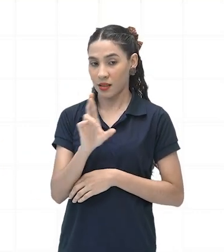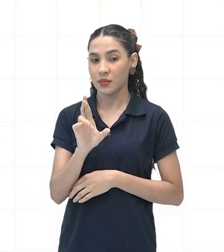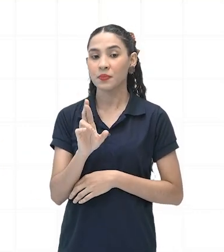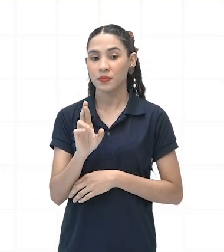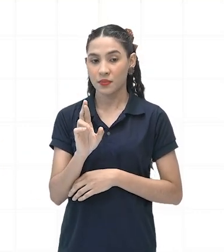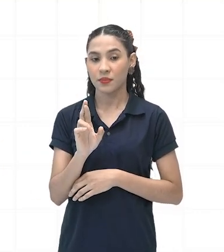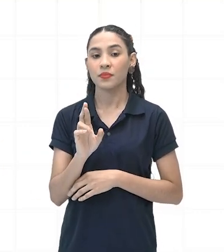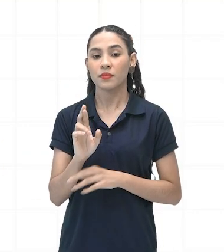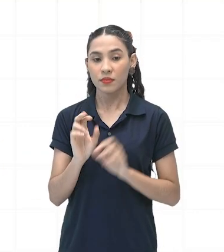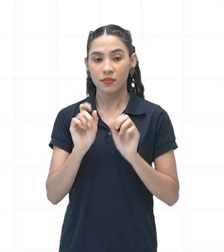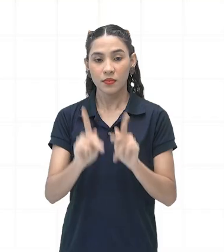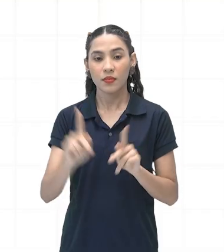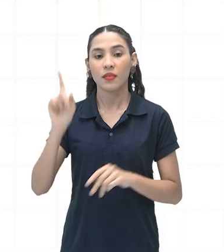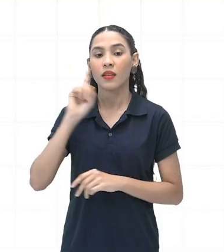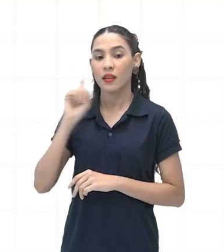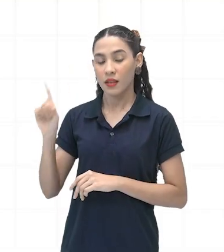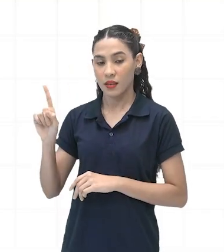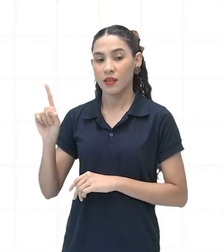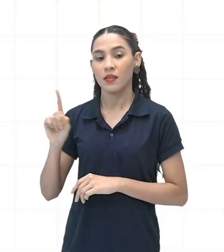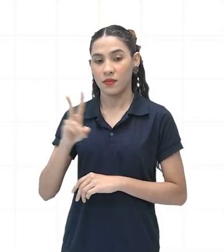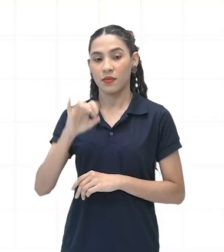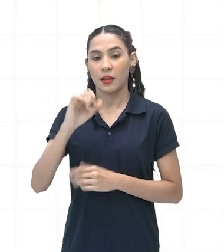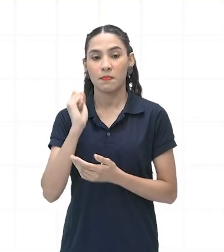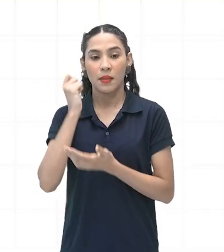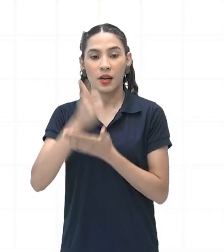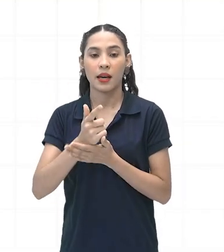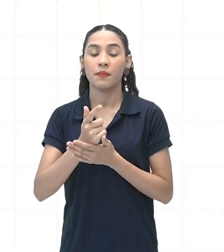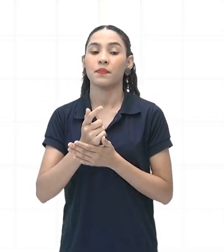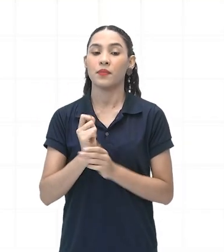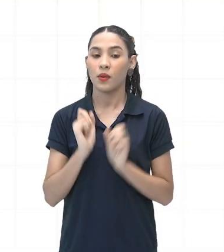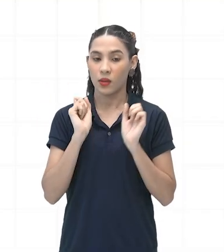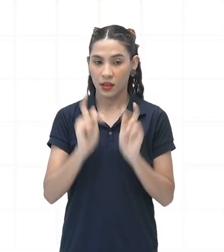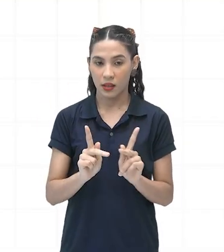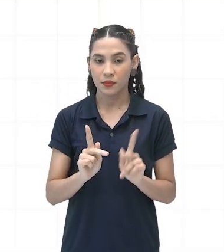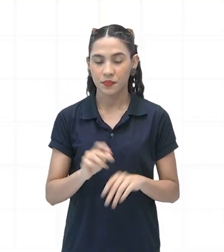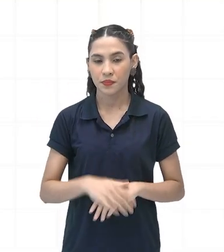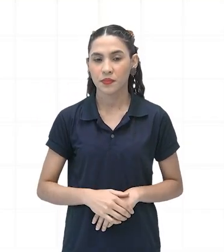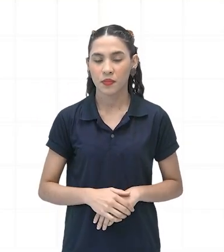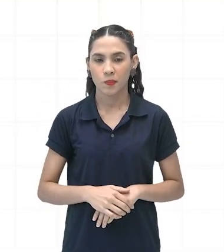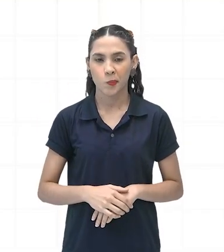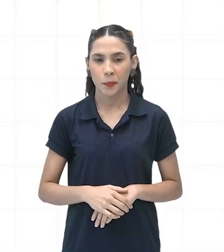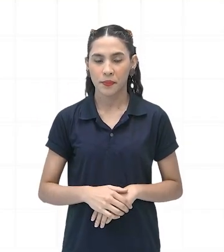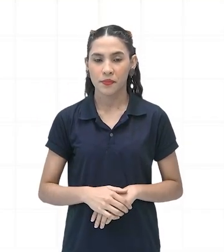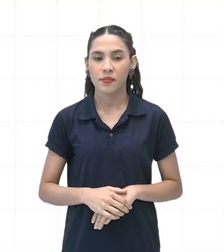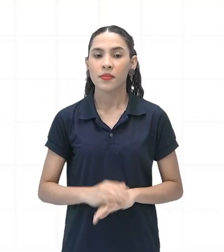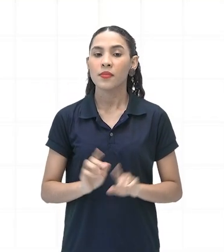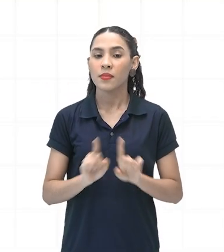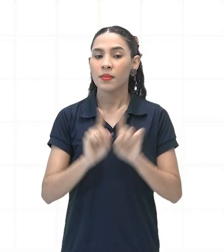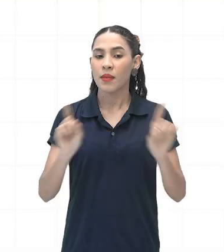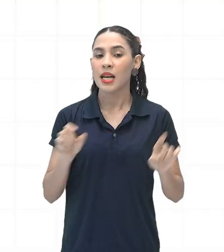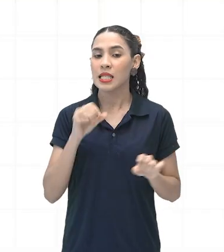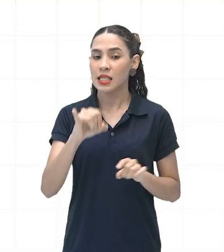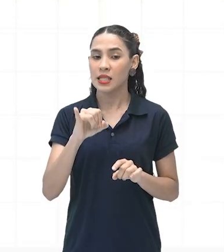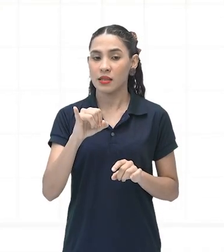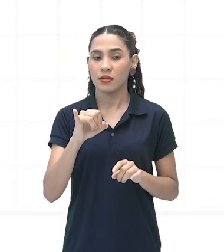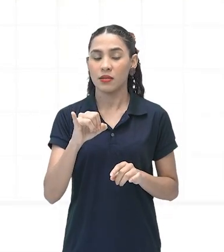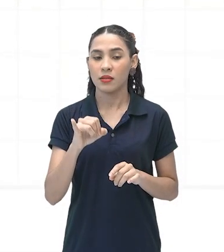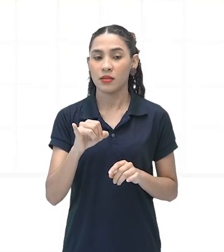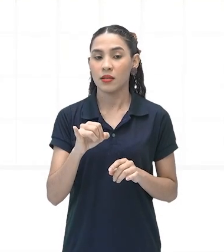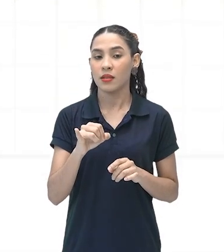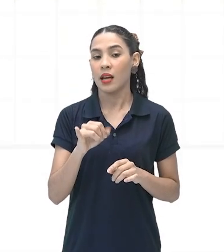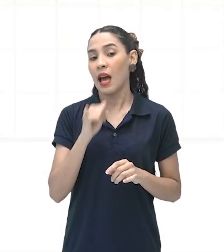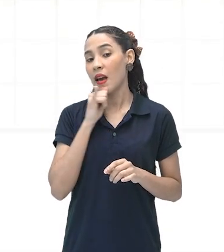certo? R$90 é o valor que ele vai pagar. Muito bem, mas se o vendedor aceitar